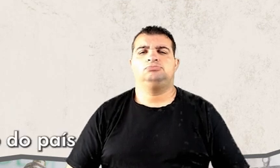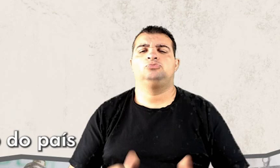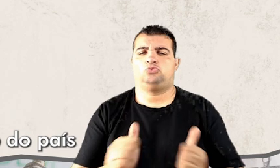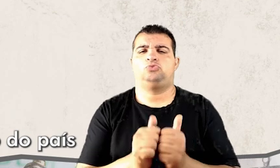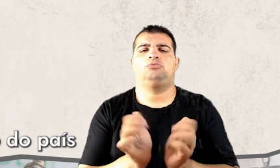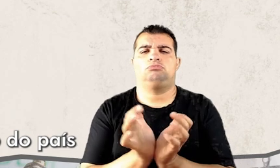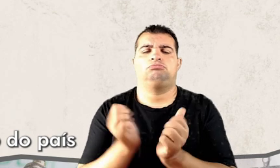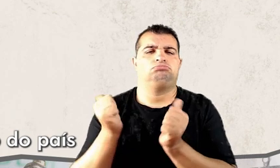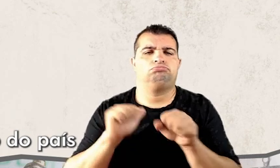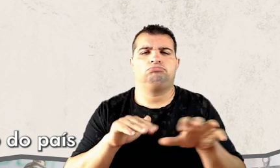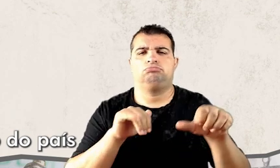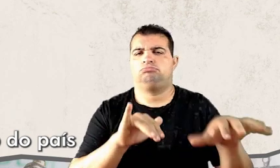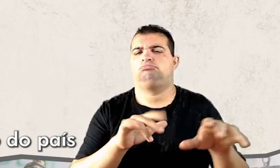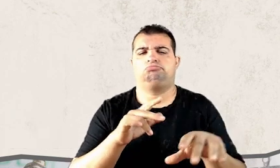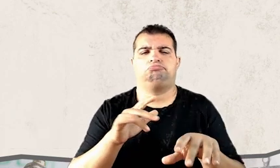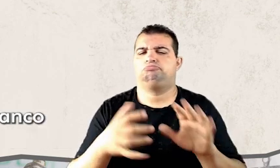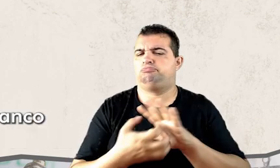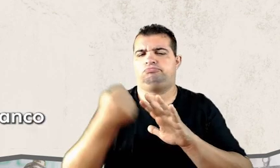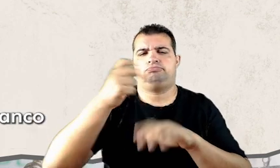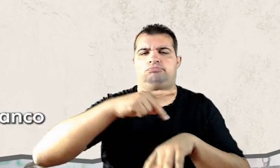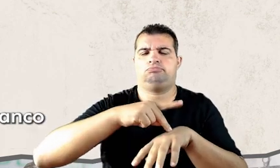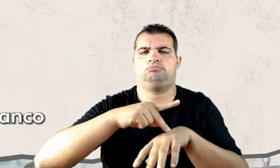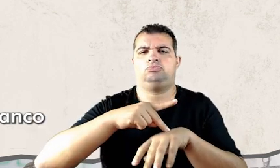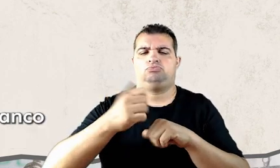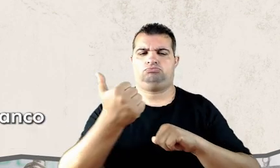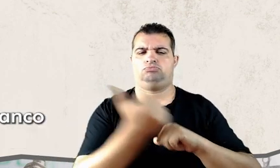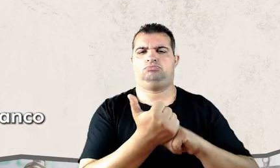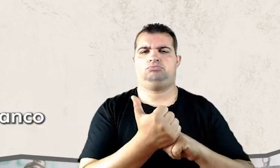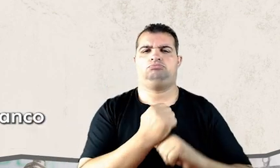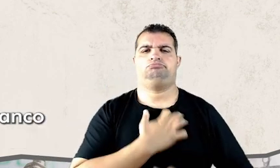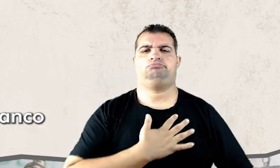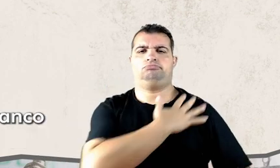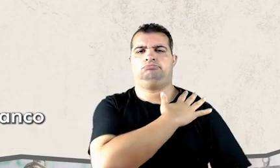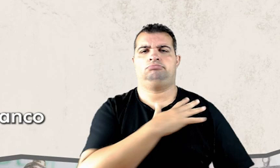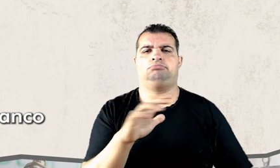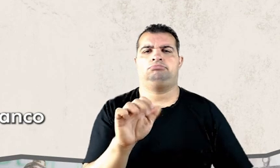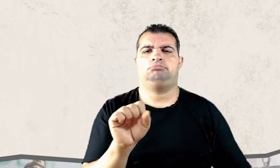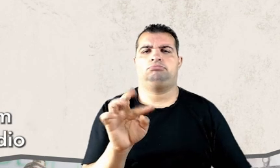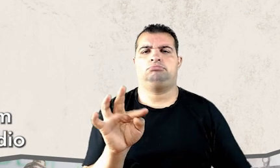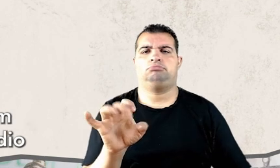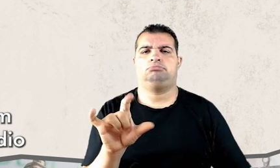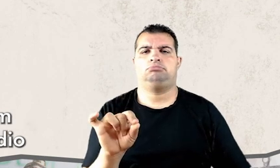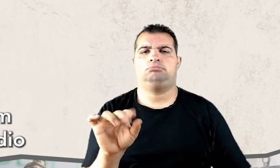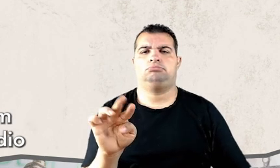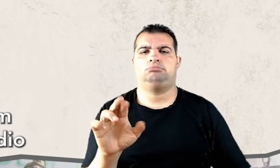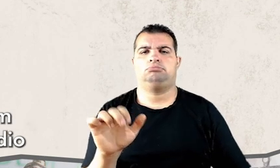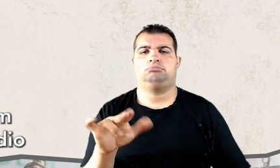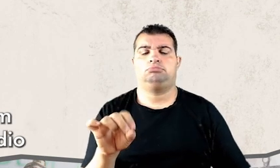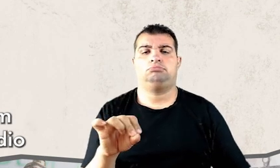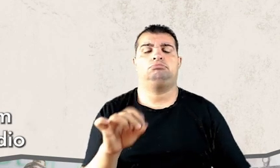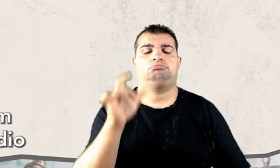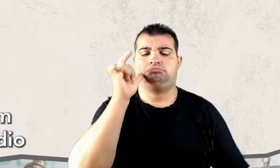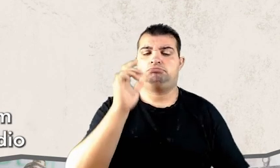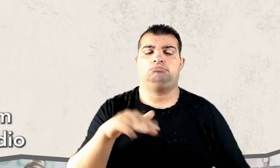Uma junta militar toma o comando do país e empossa o general Castelo Branco como novo mandatário. Caminharemos para a